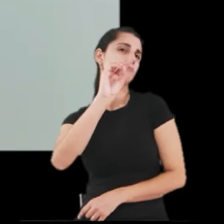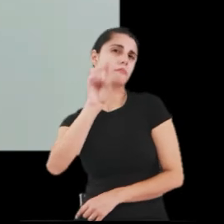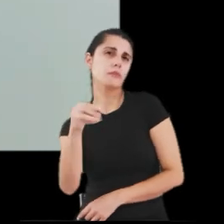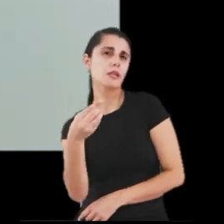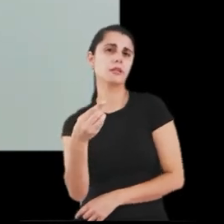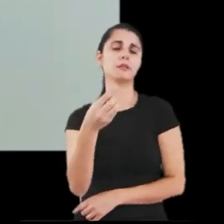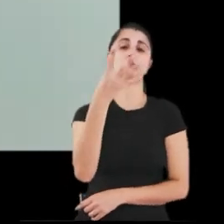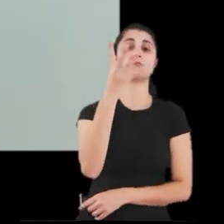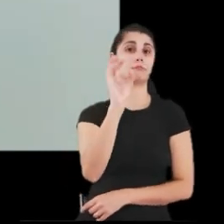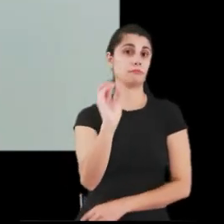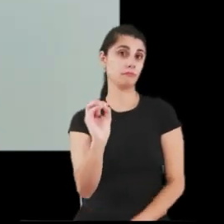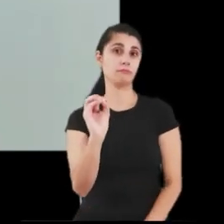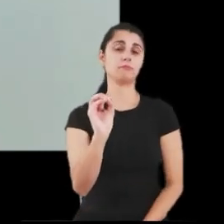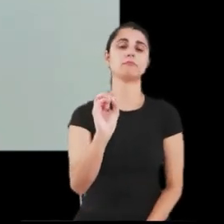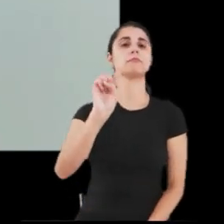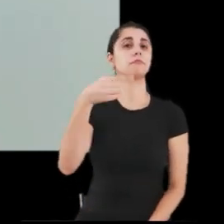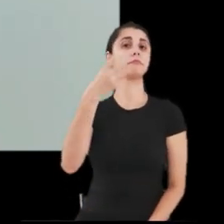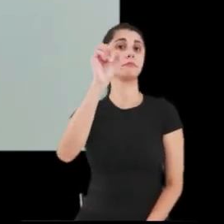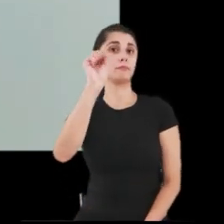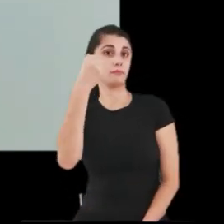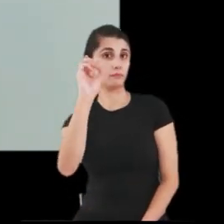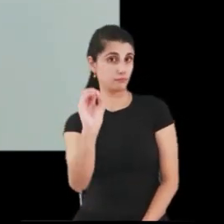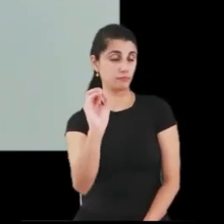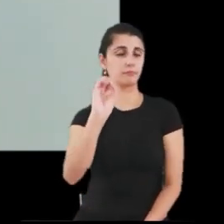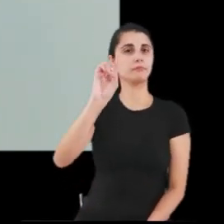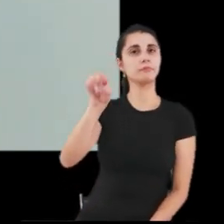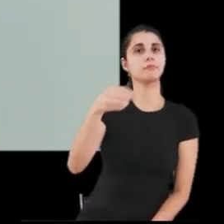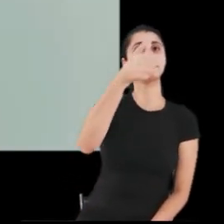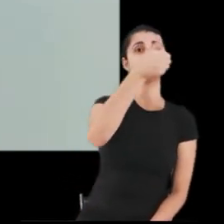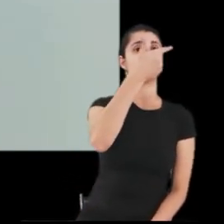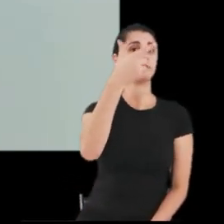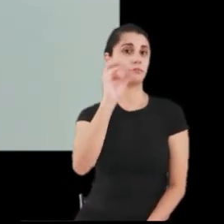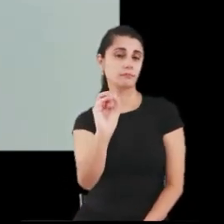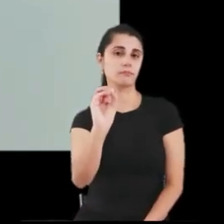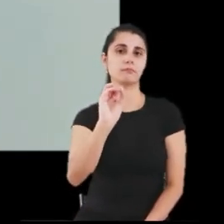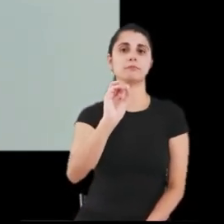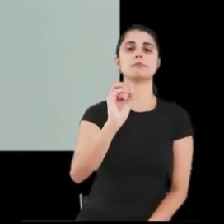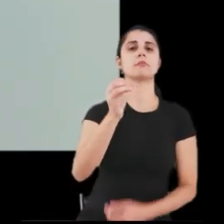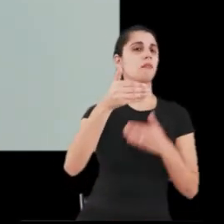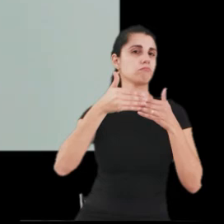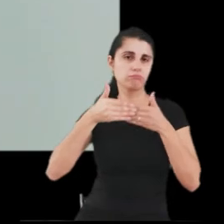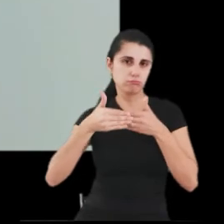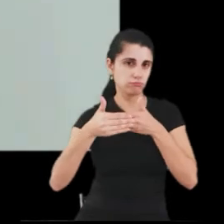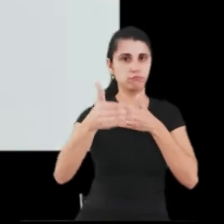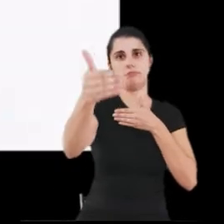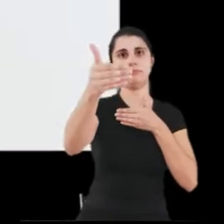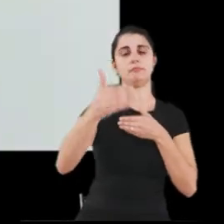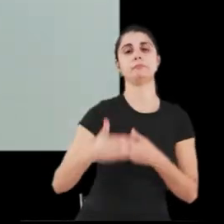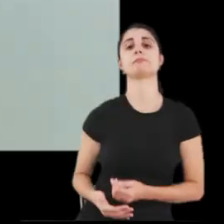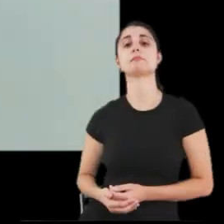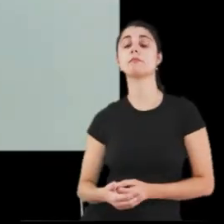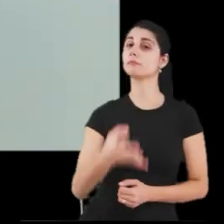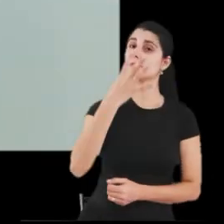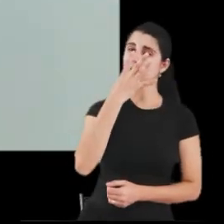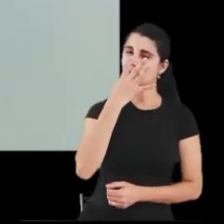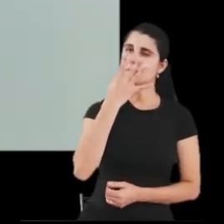0, 40, 80, 120 e assim por diante.